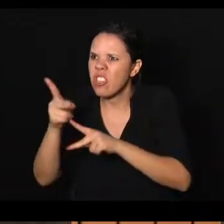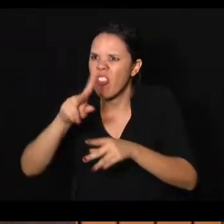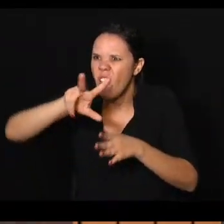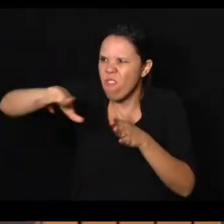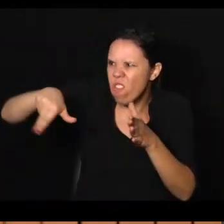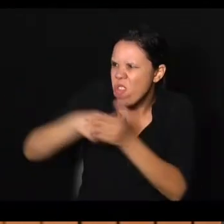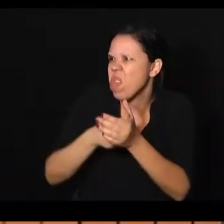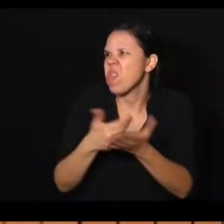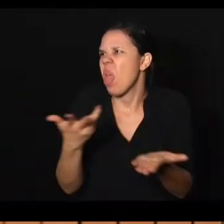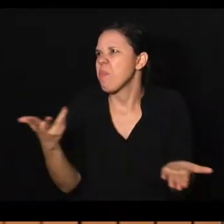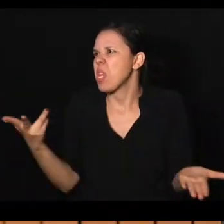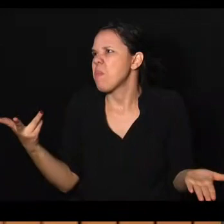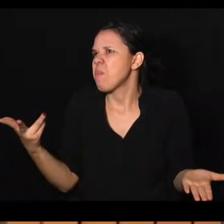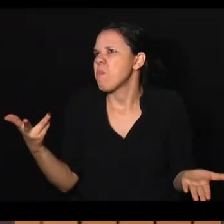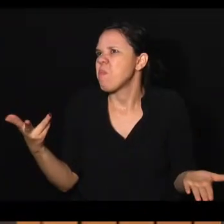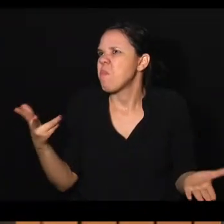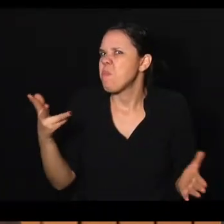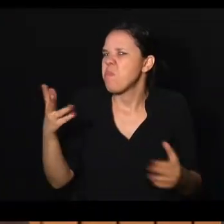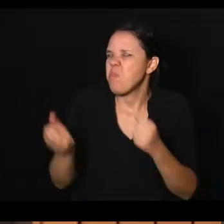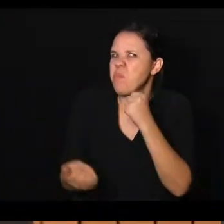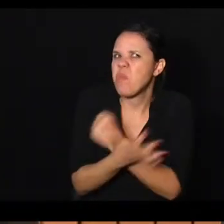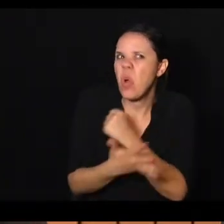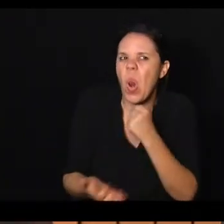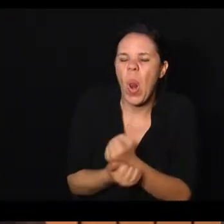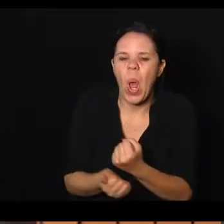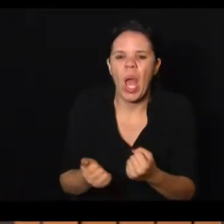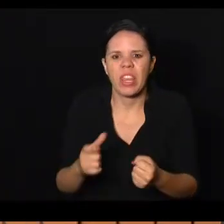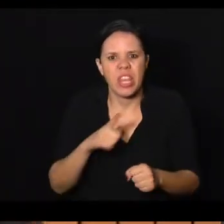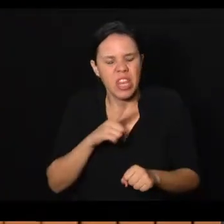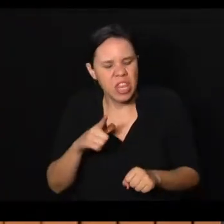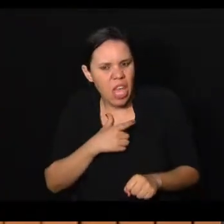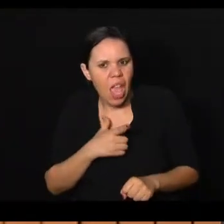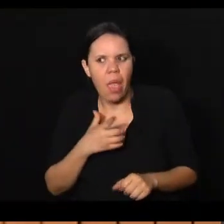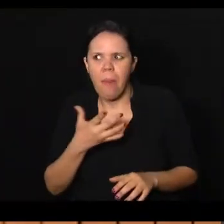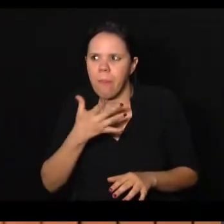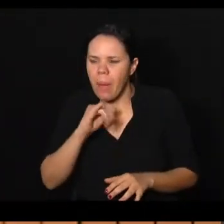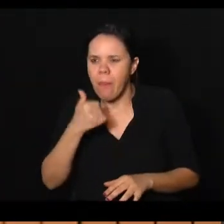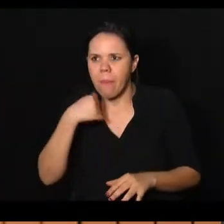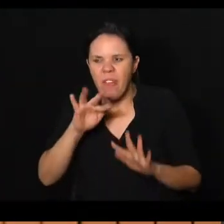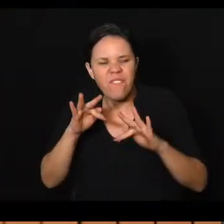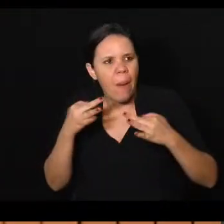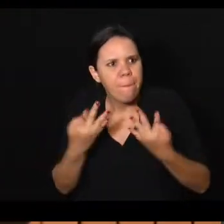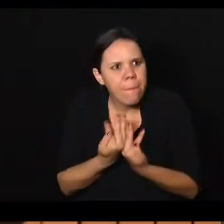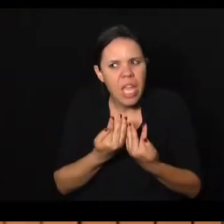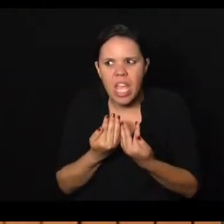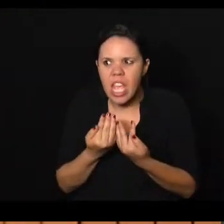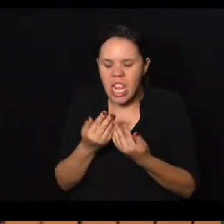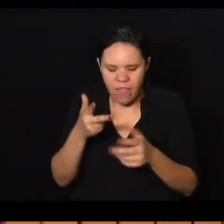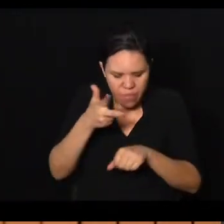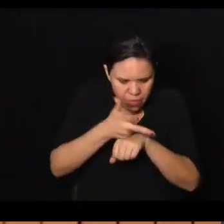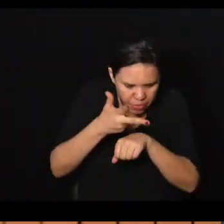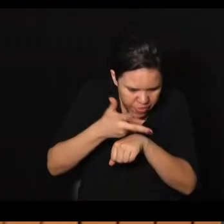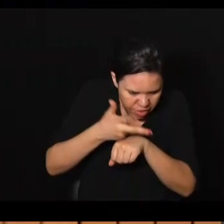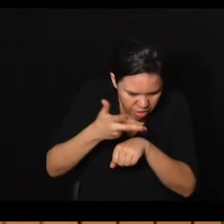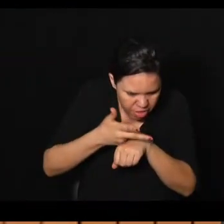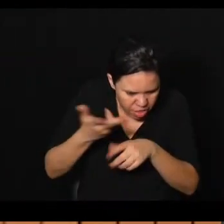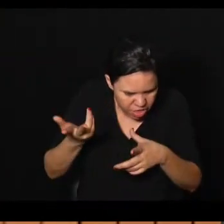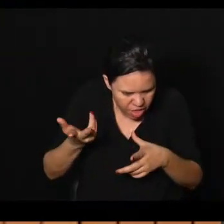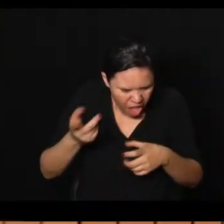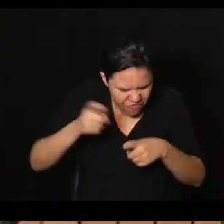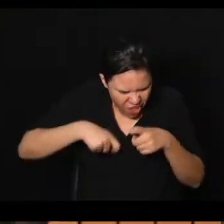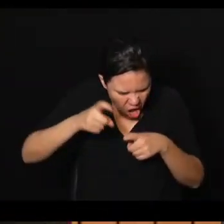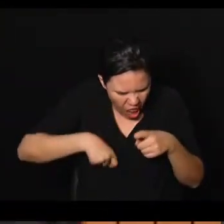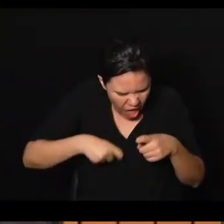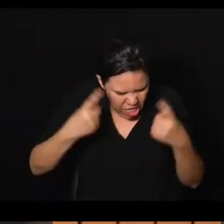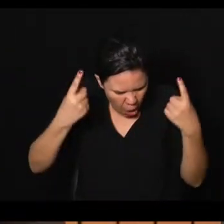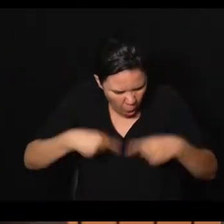de dinheiro no Brasil. Tem pais produzindo imagens com bebê para ganhar dinheiro. Um vídeo de abuso de criança de 4,